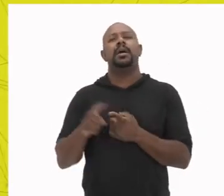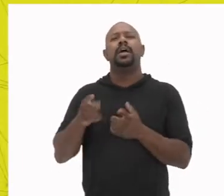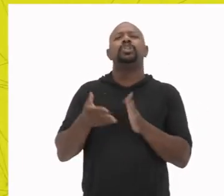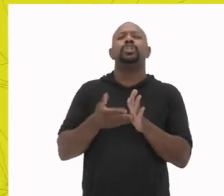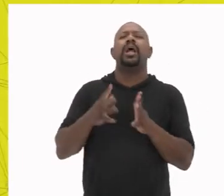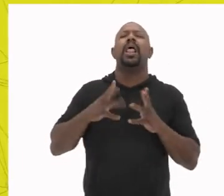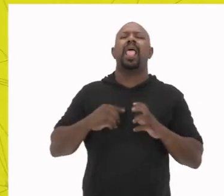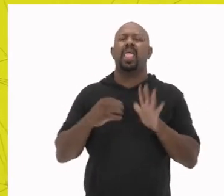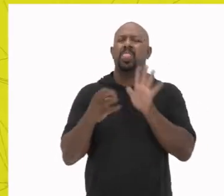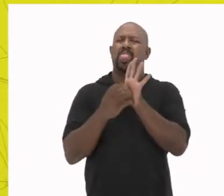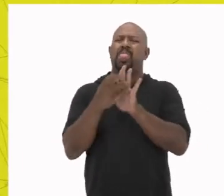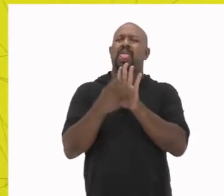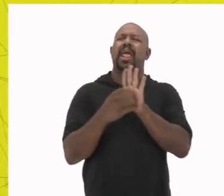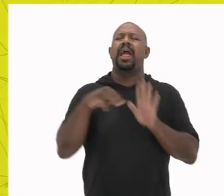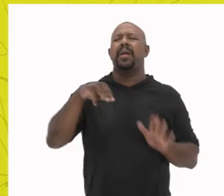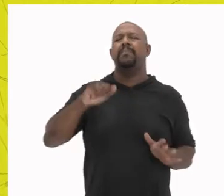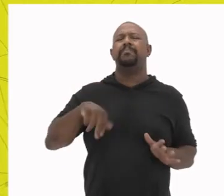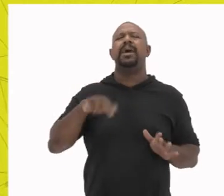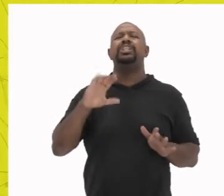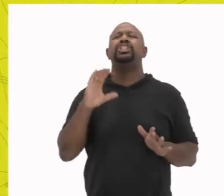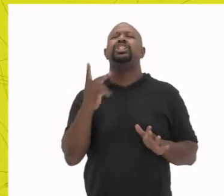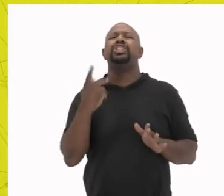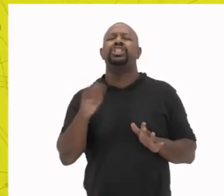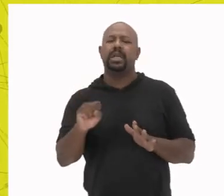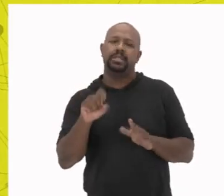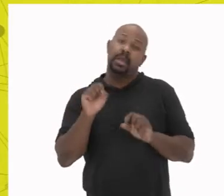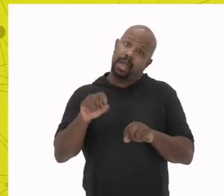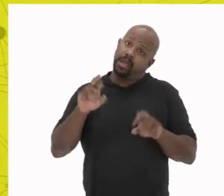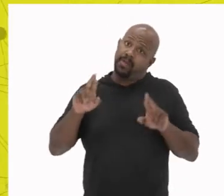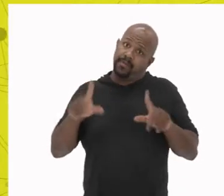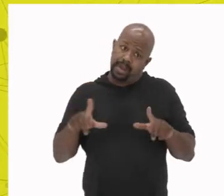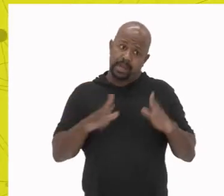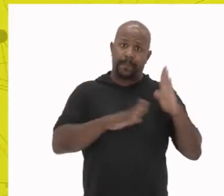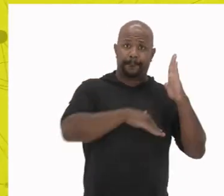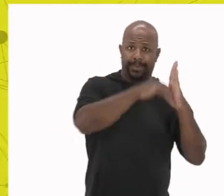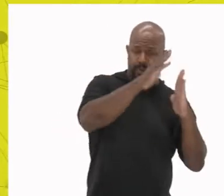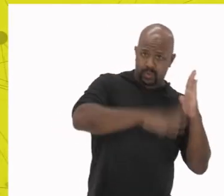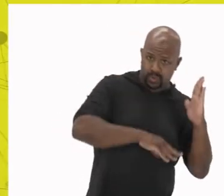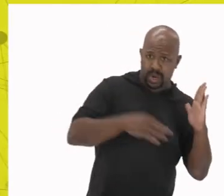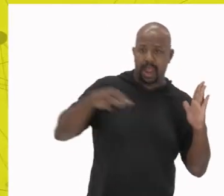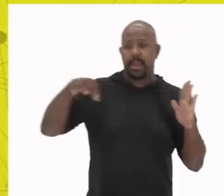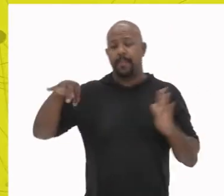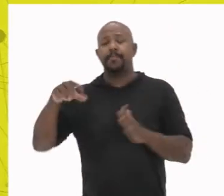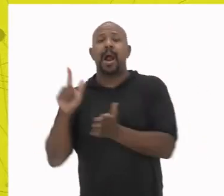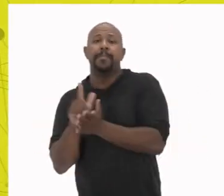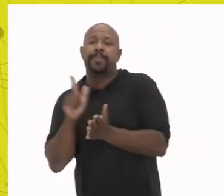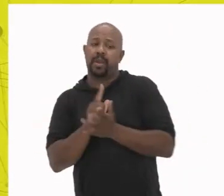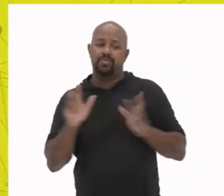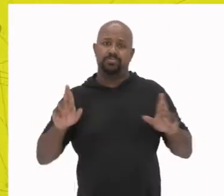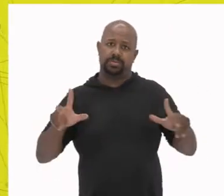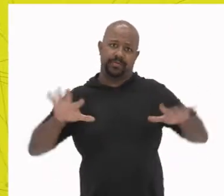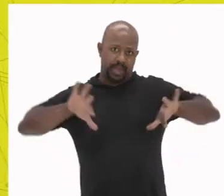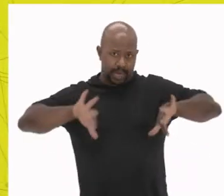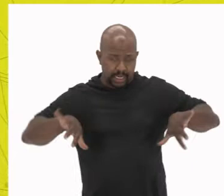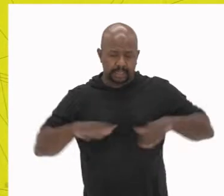exemplo, remoção de manchas, que será diferente para o suporte de papel do que uma pintura sobre